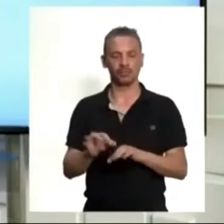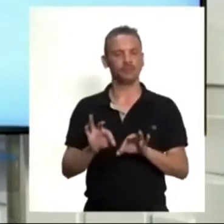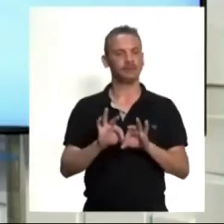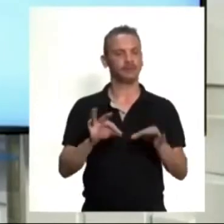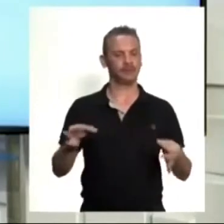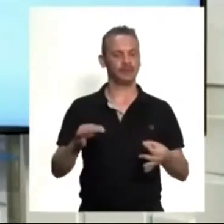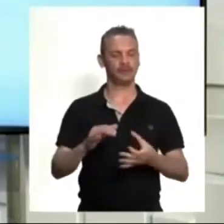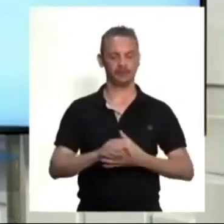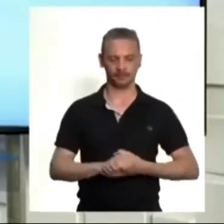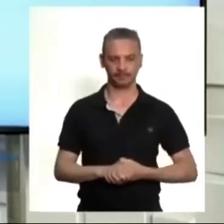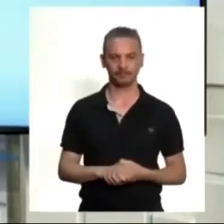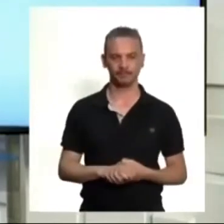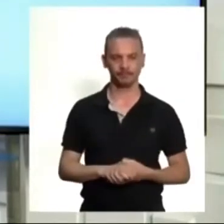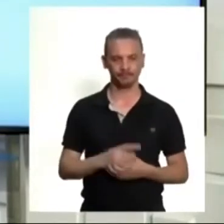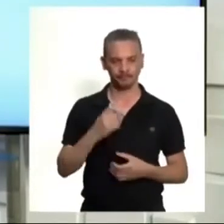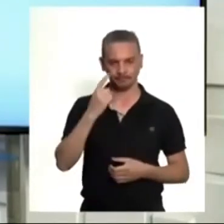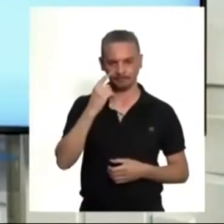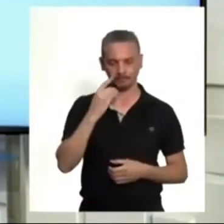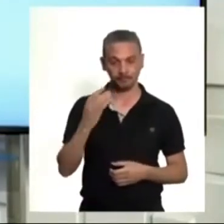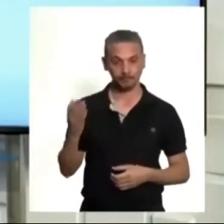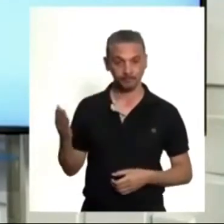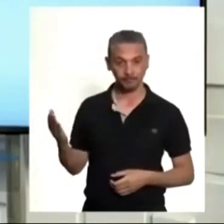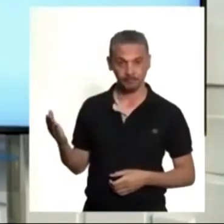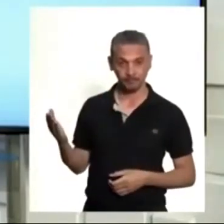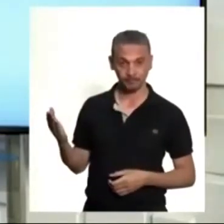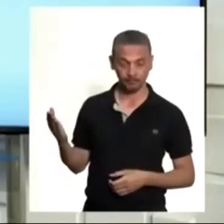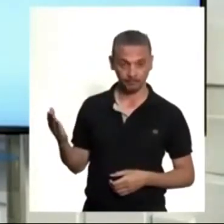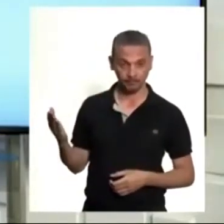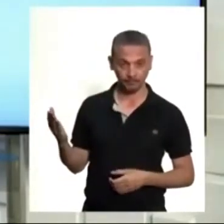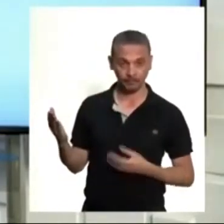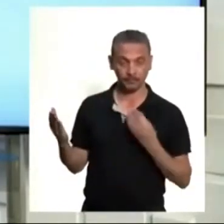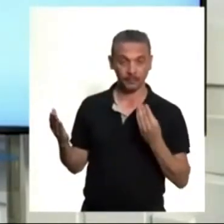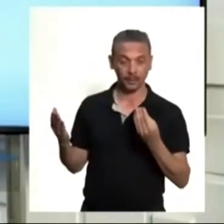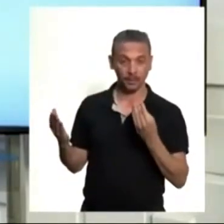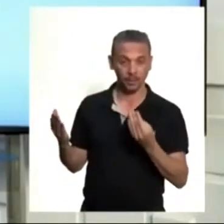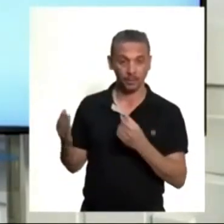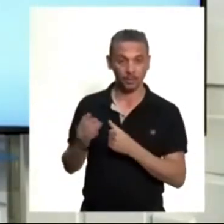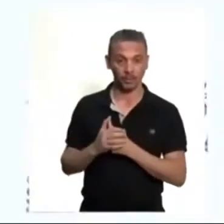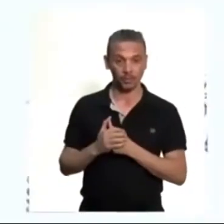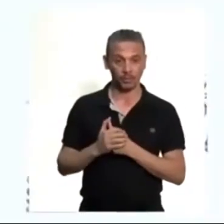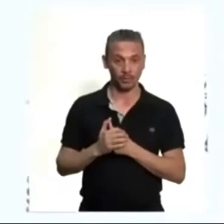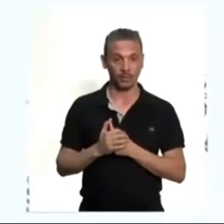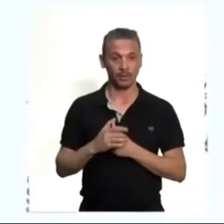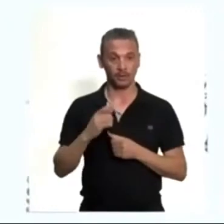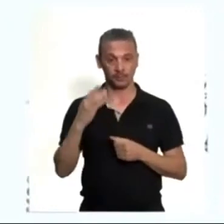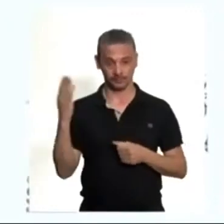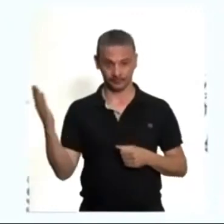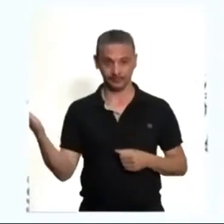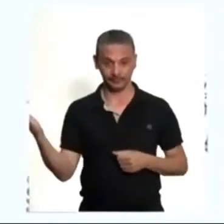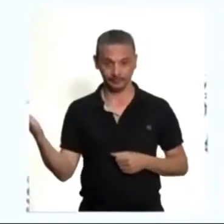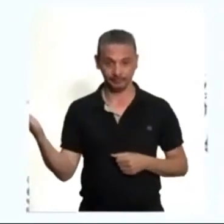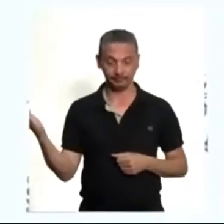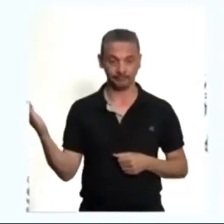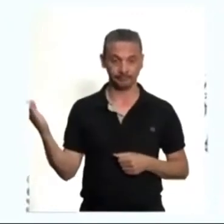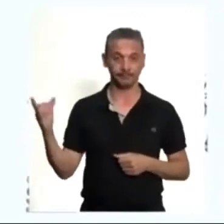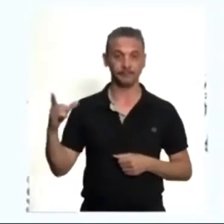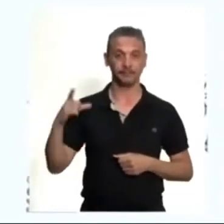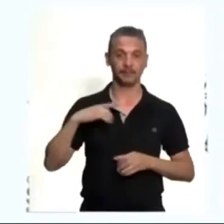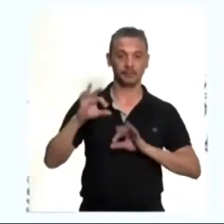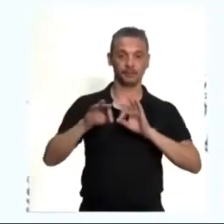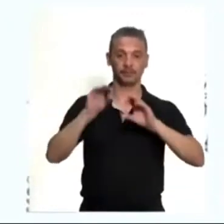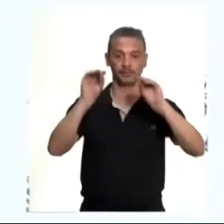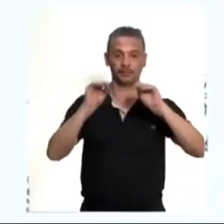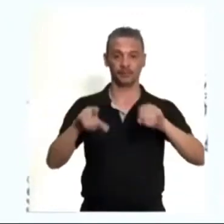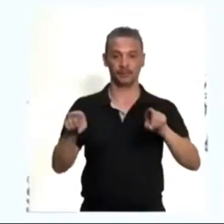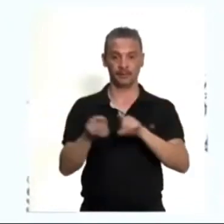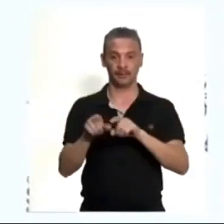gente. Você vai fazer o seguinte, ó. Para calcular a DDP de uma pilha, você vai pegar esses potenciais, como eu falei, eles são fornecidos, correto? Para